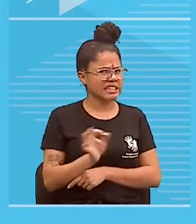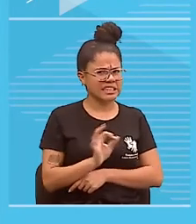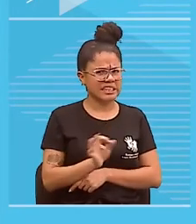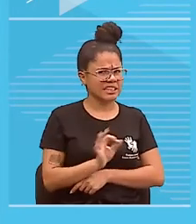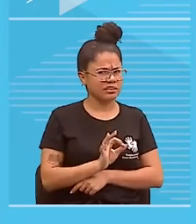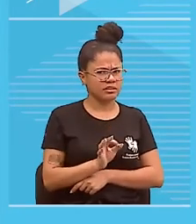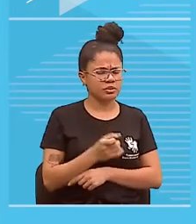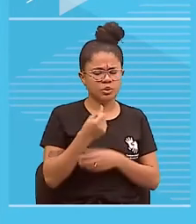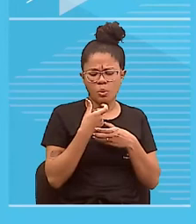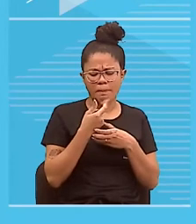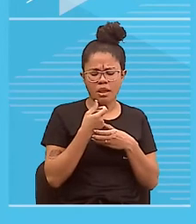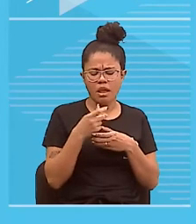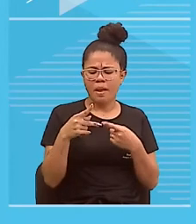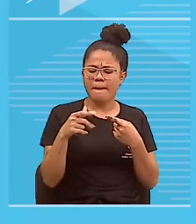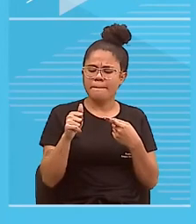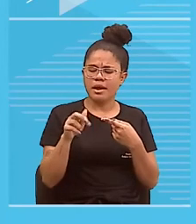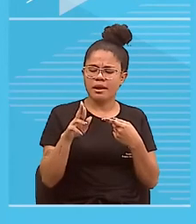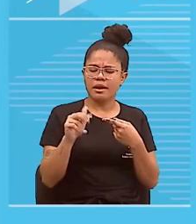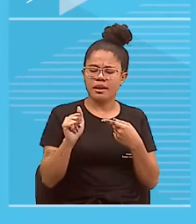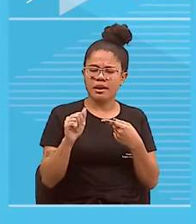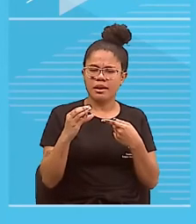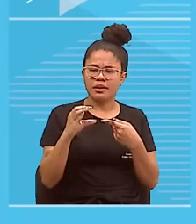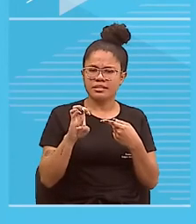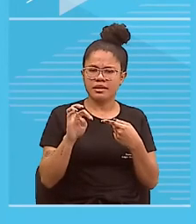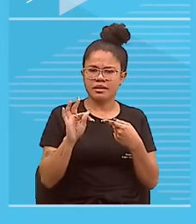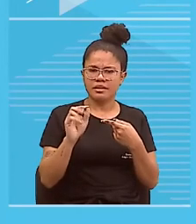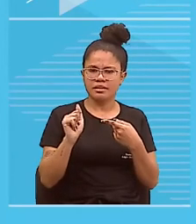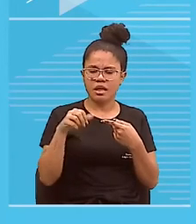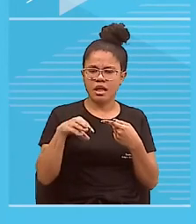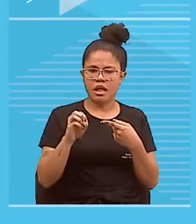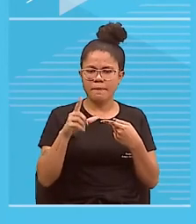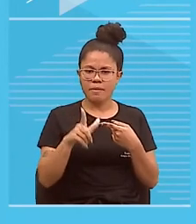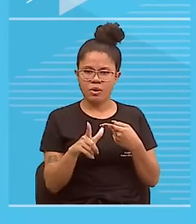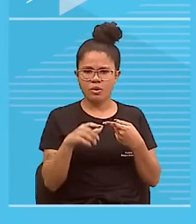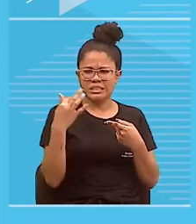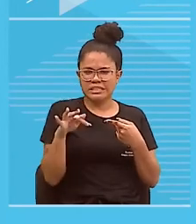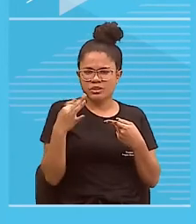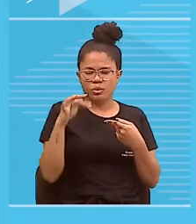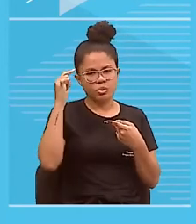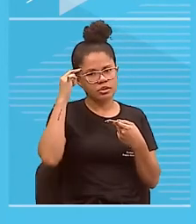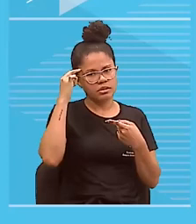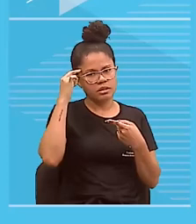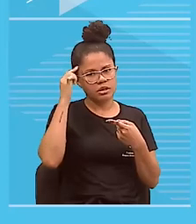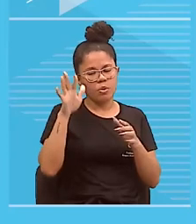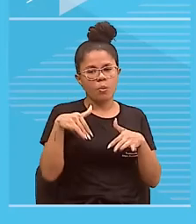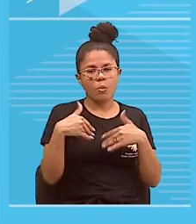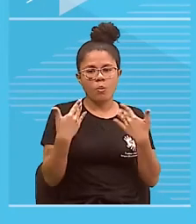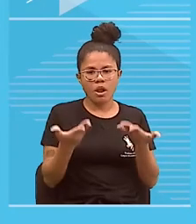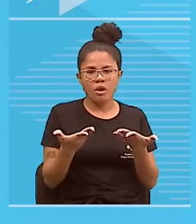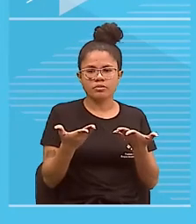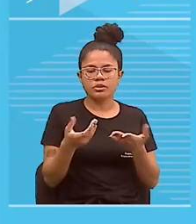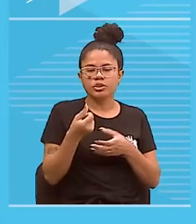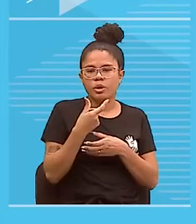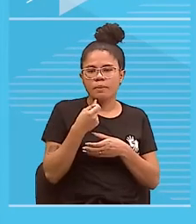medicação e sem necessidade tá com dor de cabeça é as Dipirona da